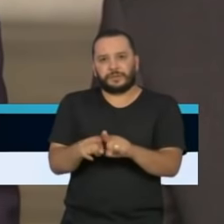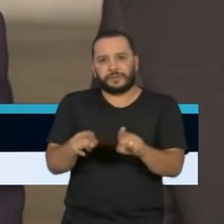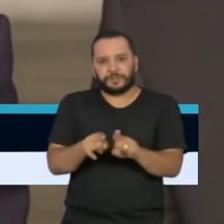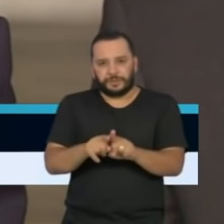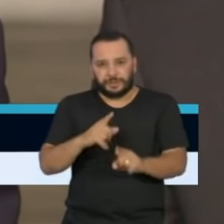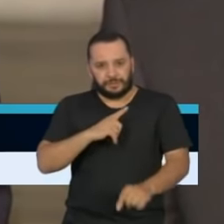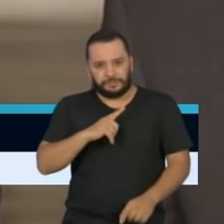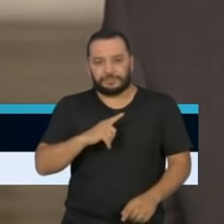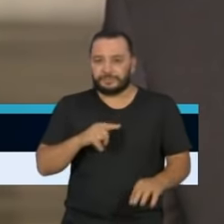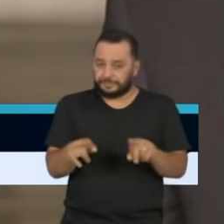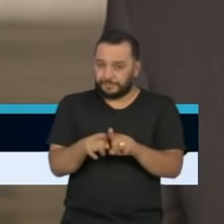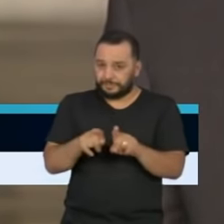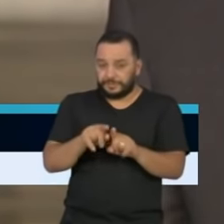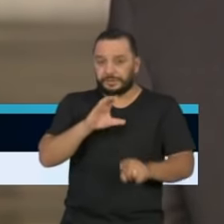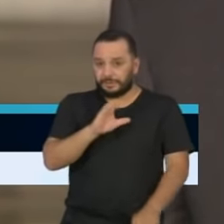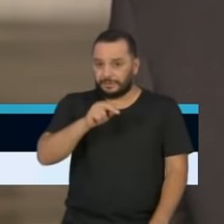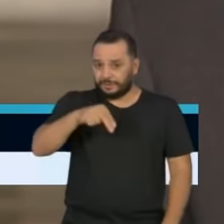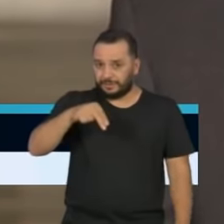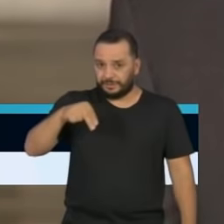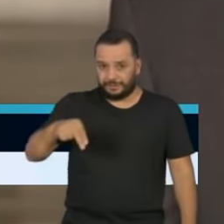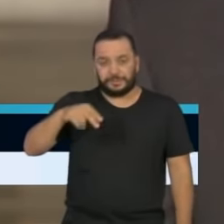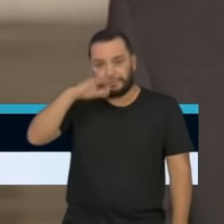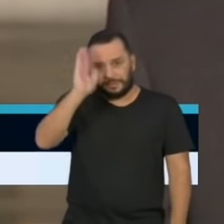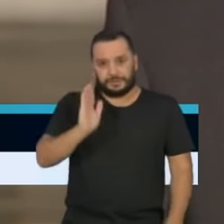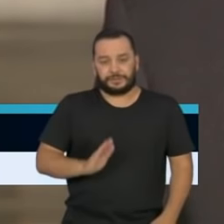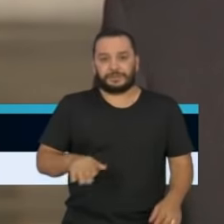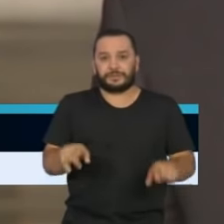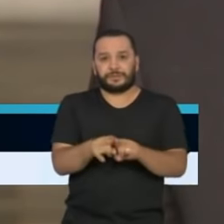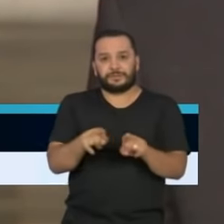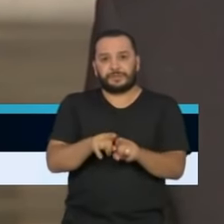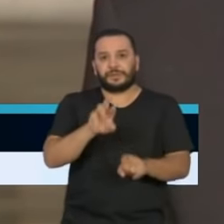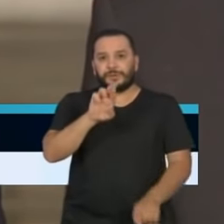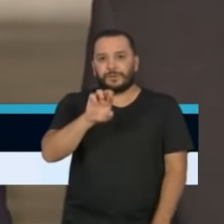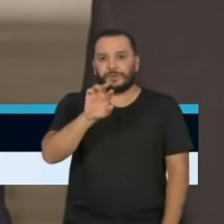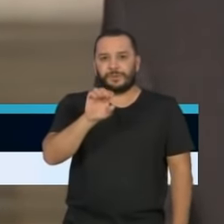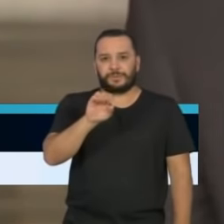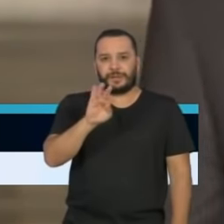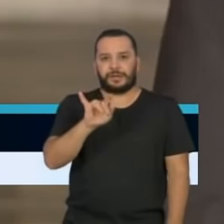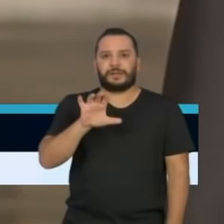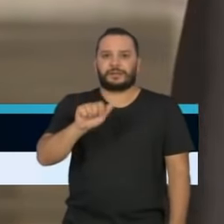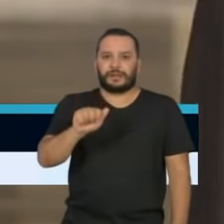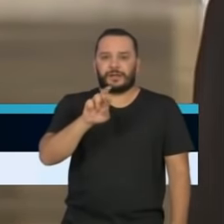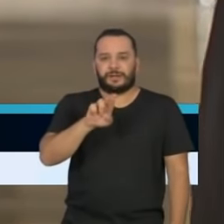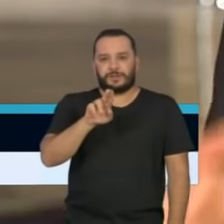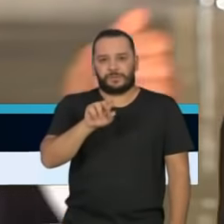veículo de comunicação é a CNN Brasil, jornalista Roberta Russa. Roberta,